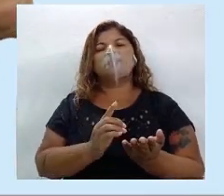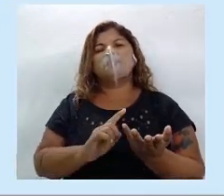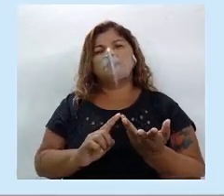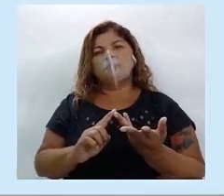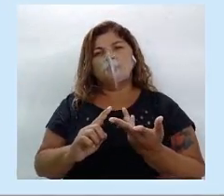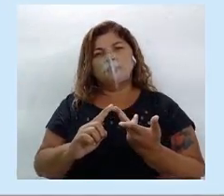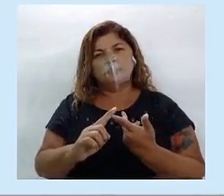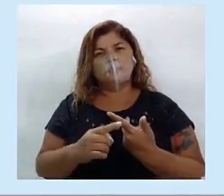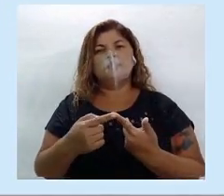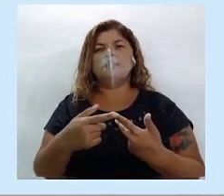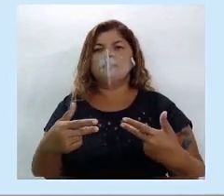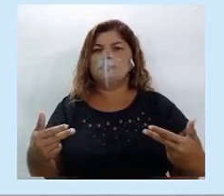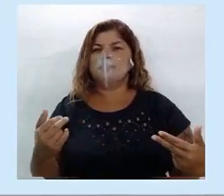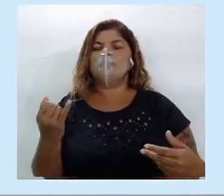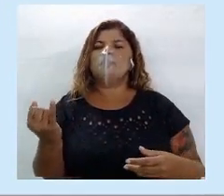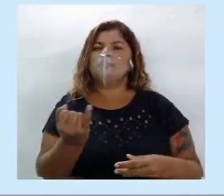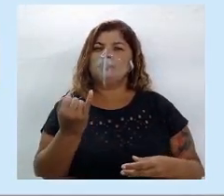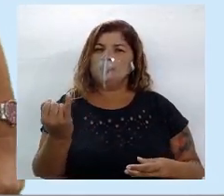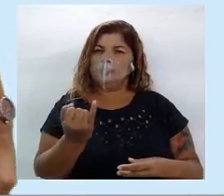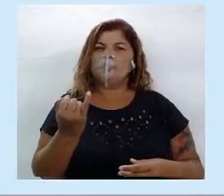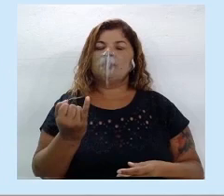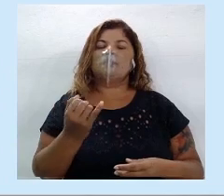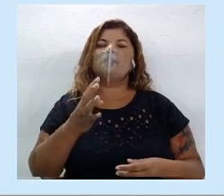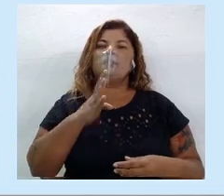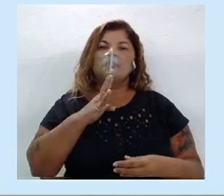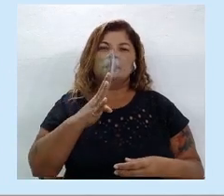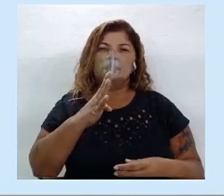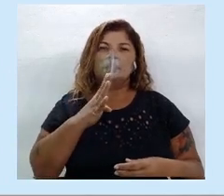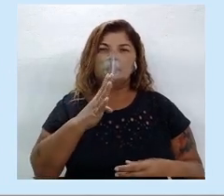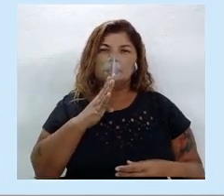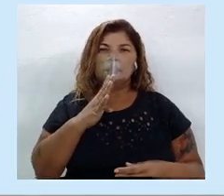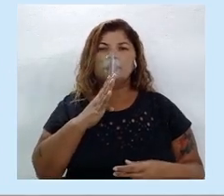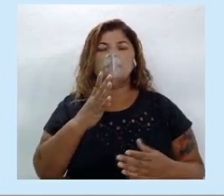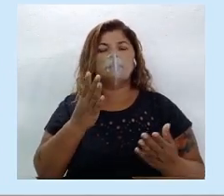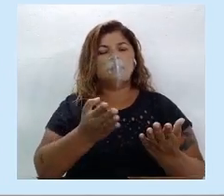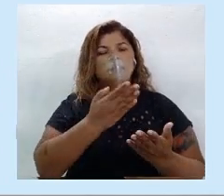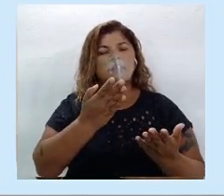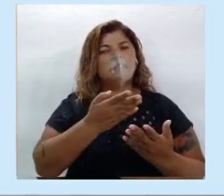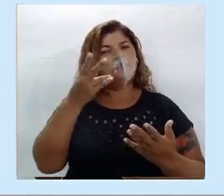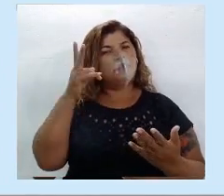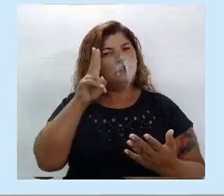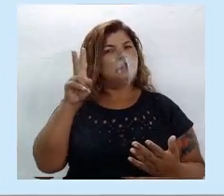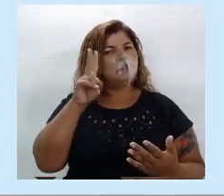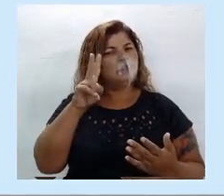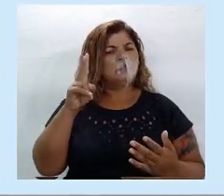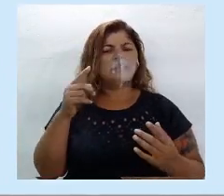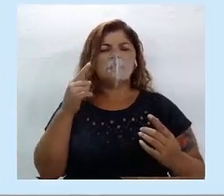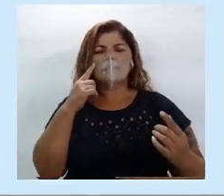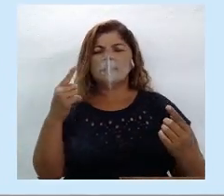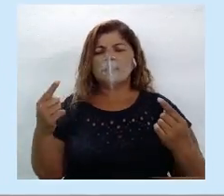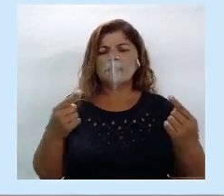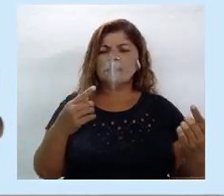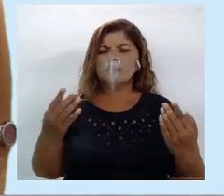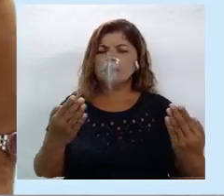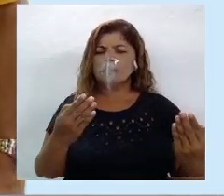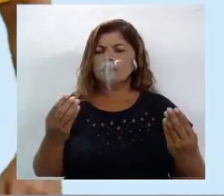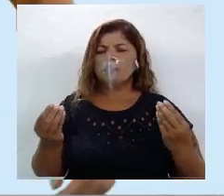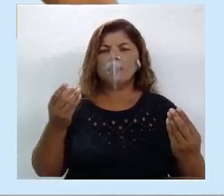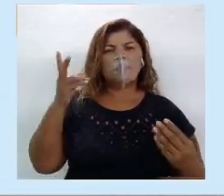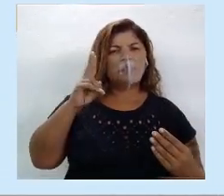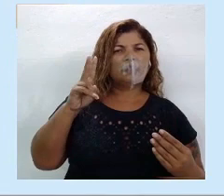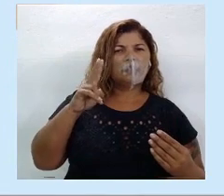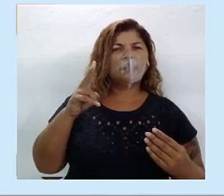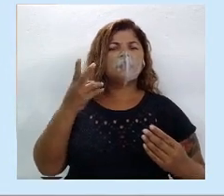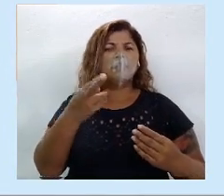pontos. Então, é importantíssimo conhecer, desafio, ir aos livros de história para conhecer e